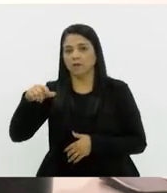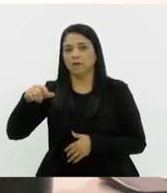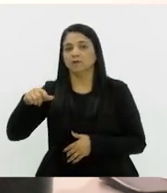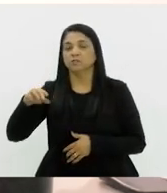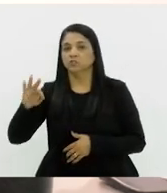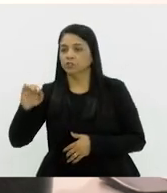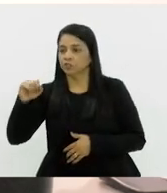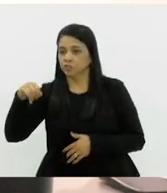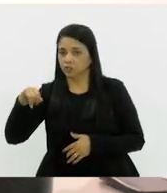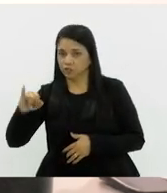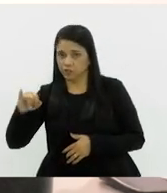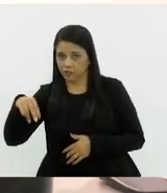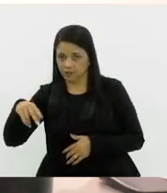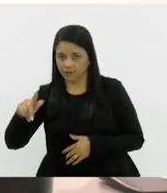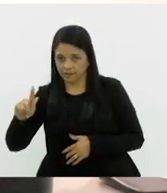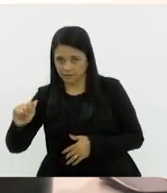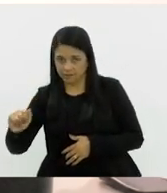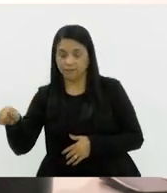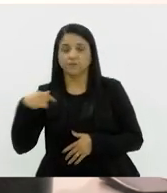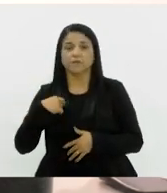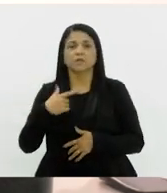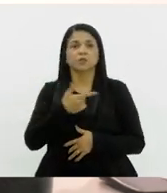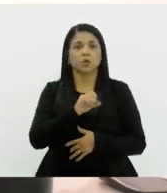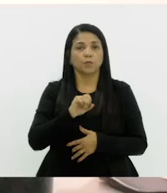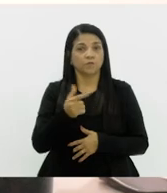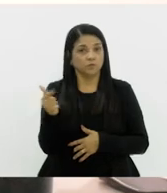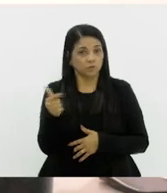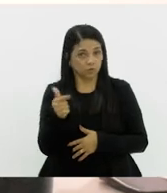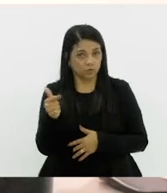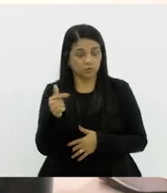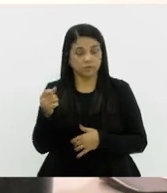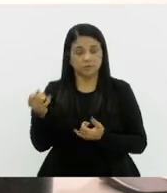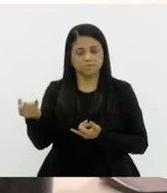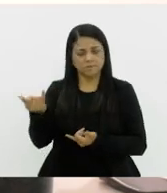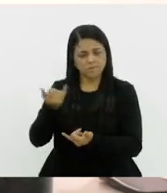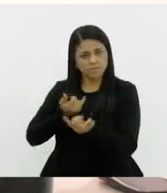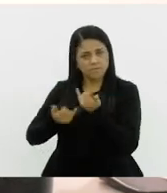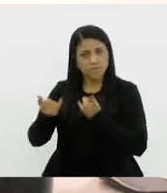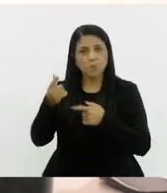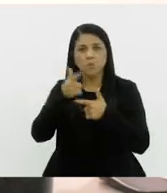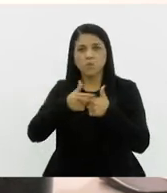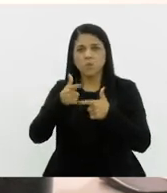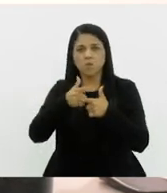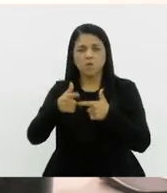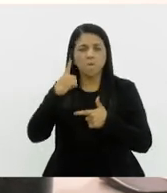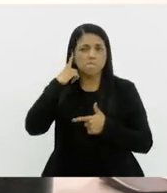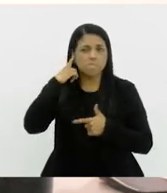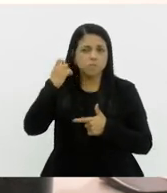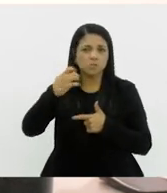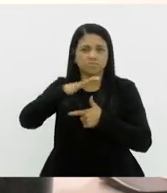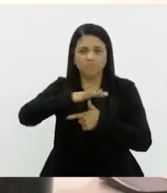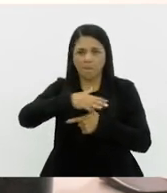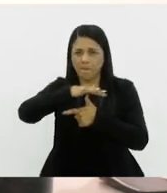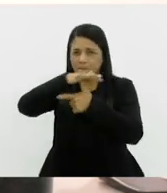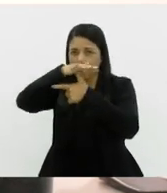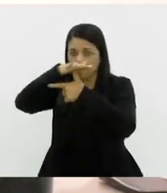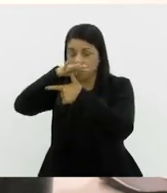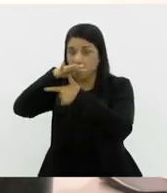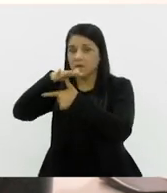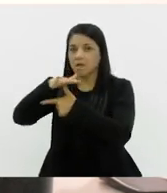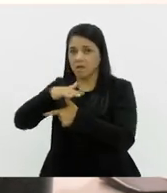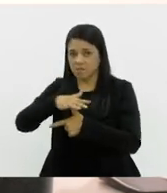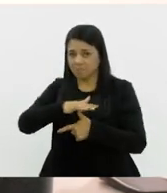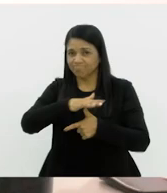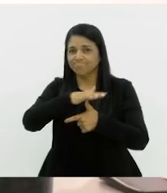de 2022, eles me relataram esse problema da poluição sonora, que abruptamente aumentou